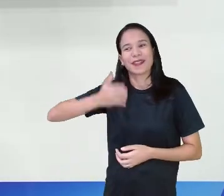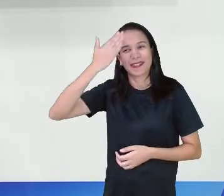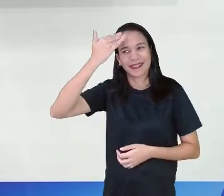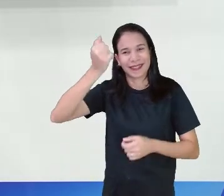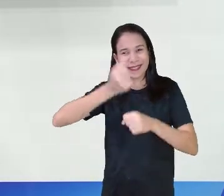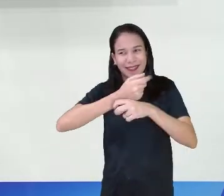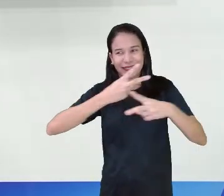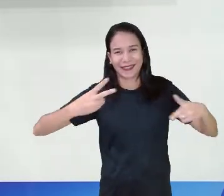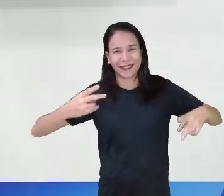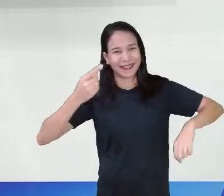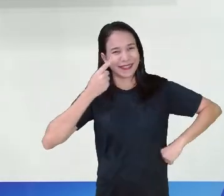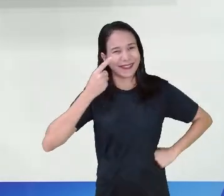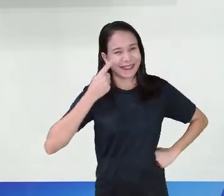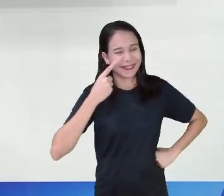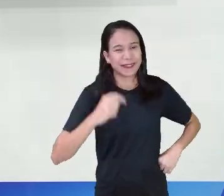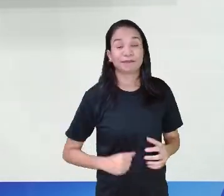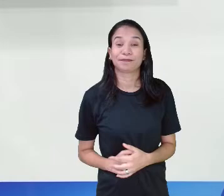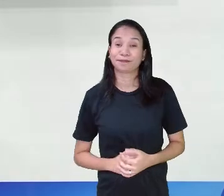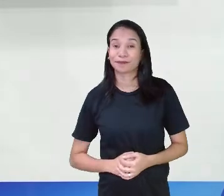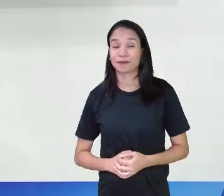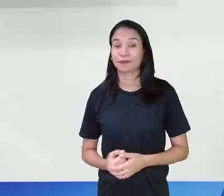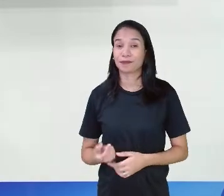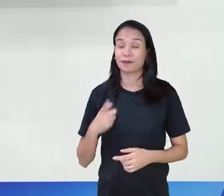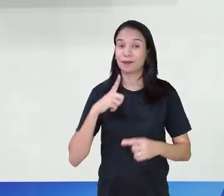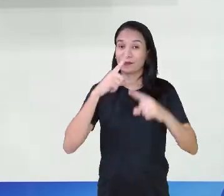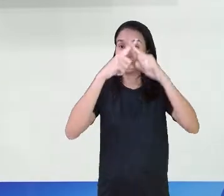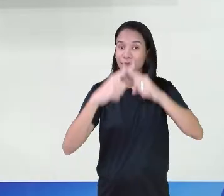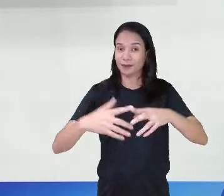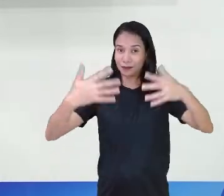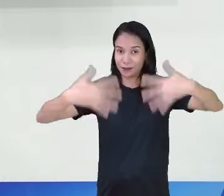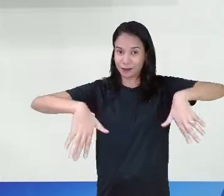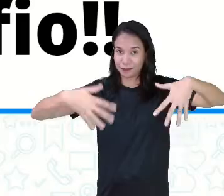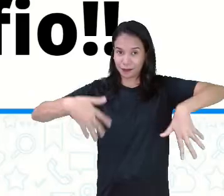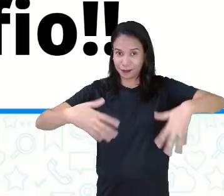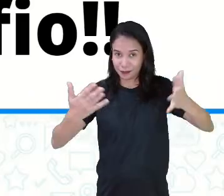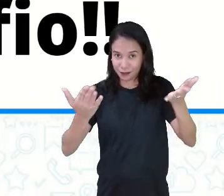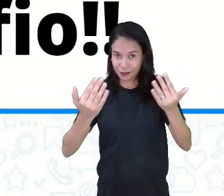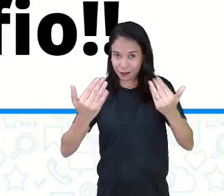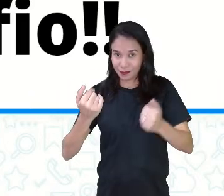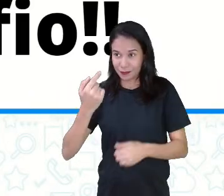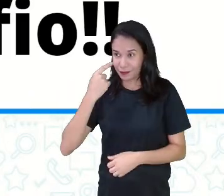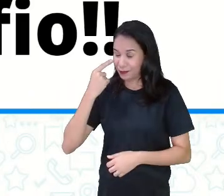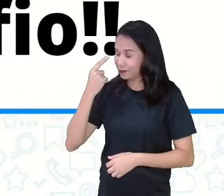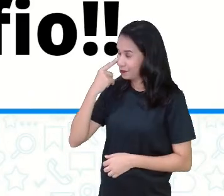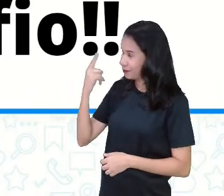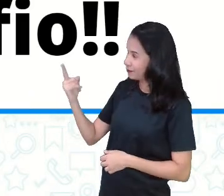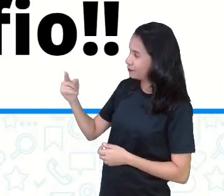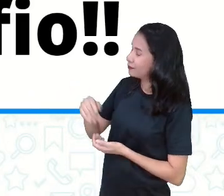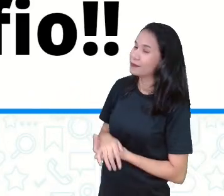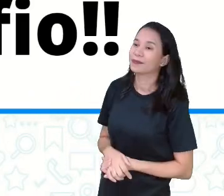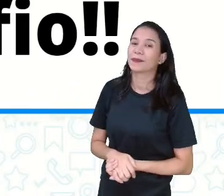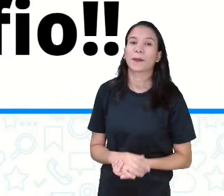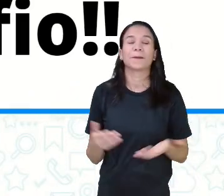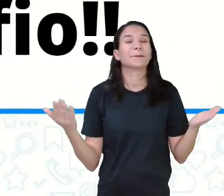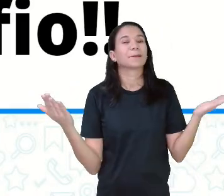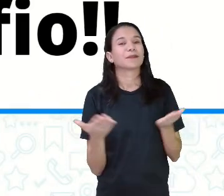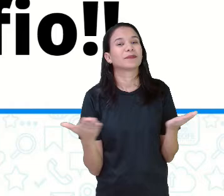coisas. Olha só, vamos para o desafio? Olha o desafio de